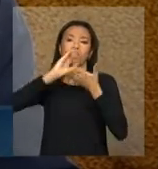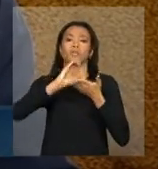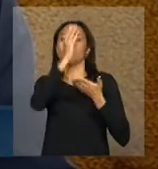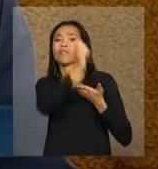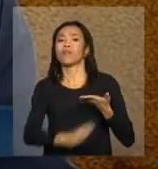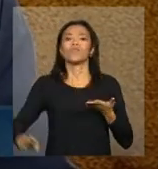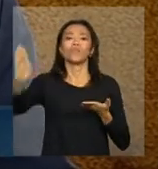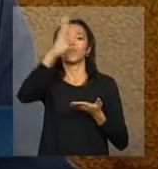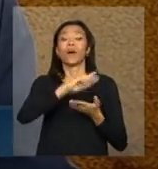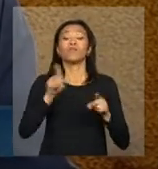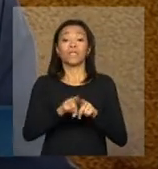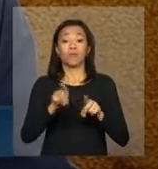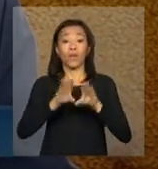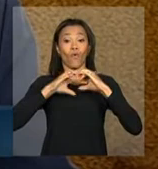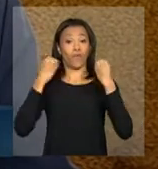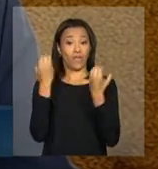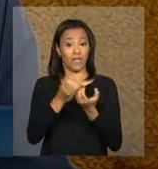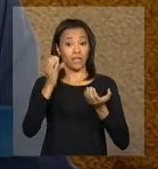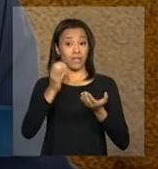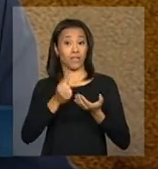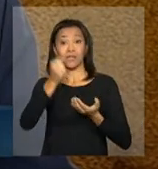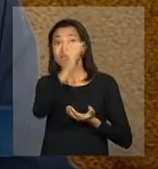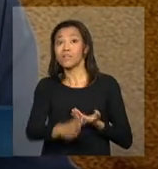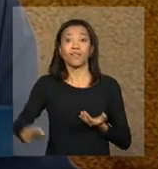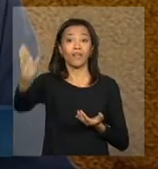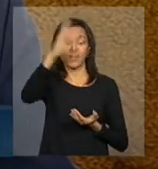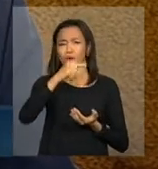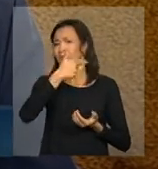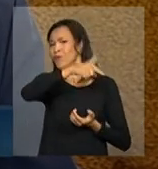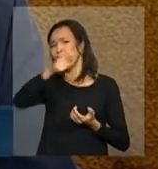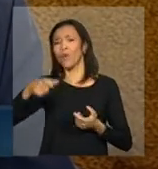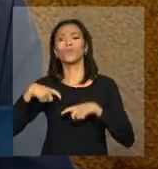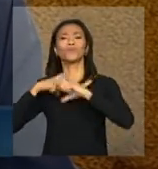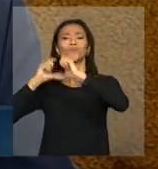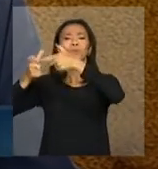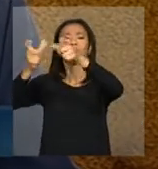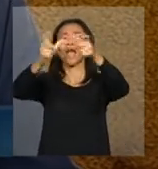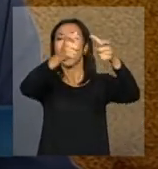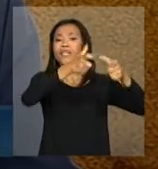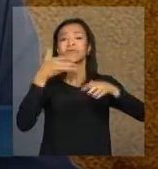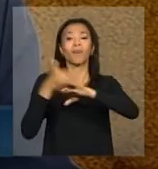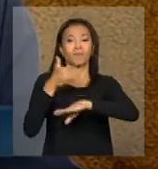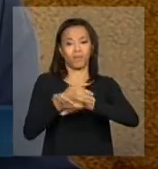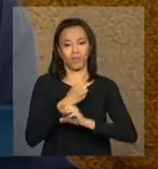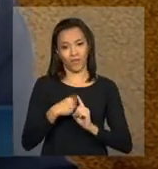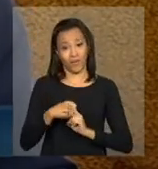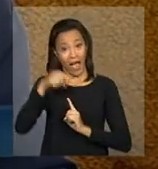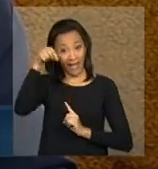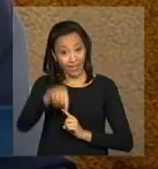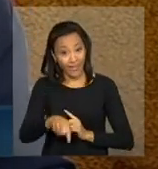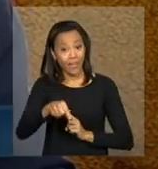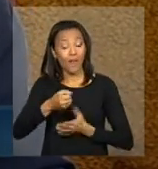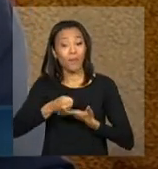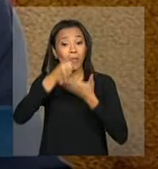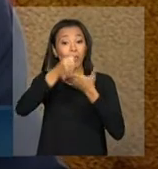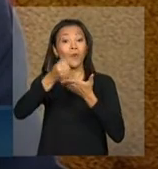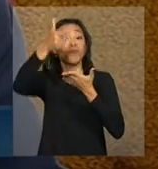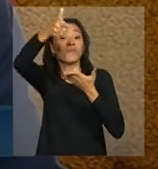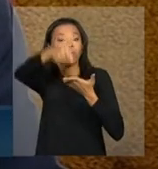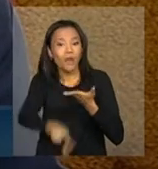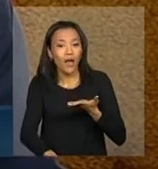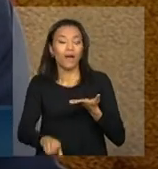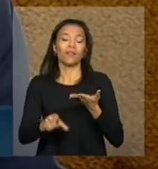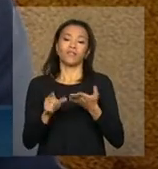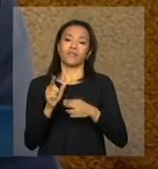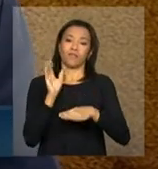conferências nacionais e pelos outros espaços de participação. É uma contribuição a mais que a sociedade civil vem apresentar para